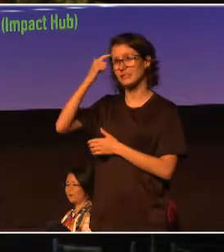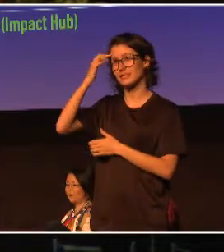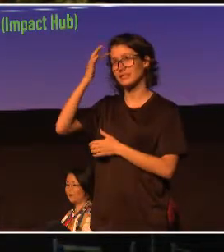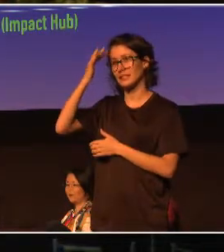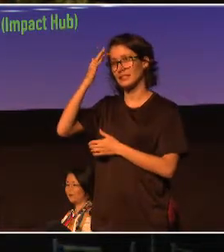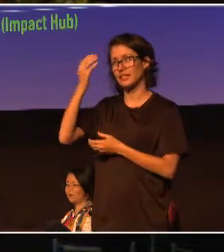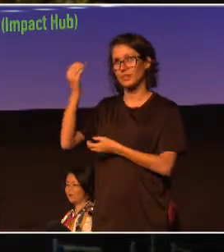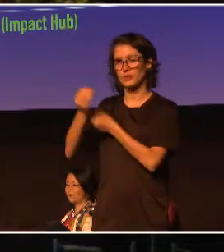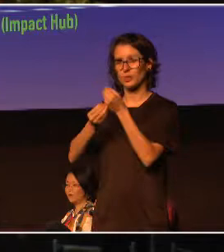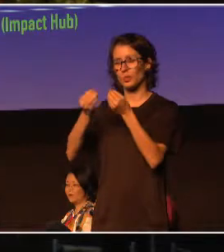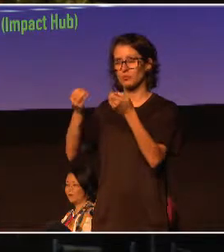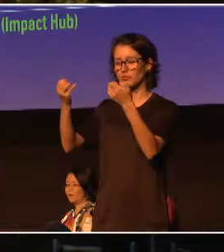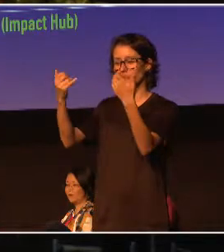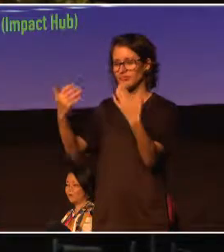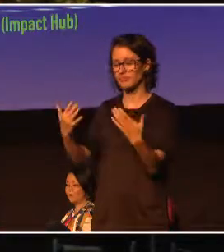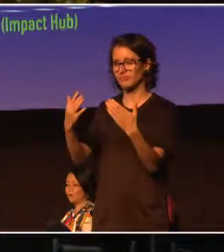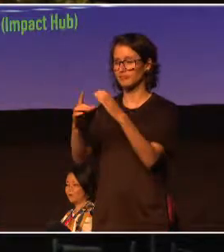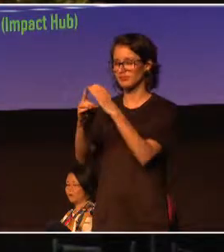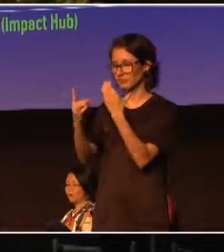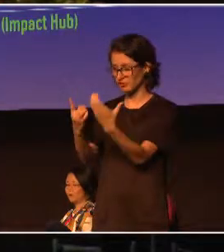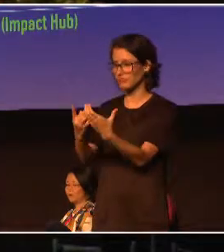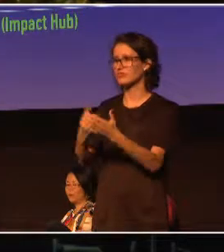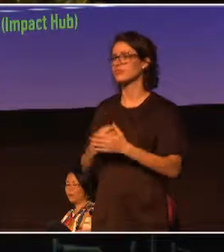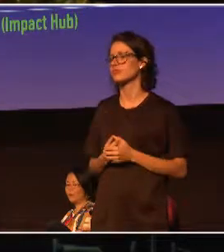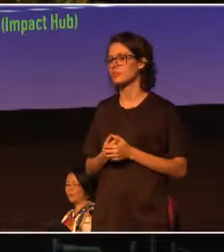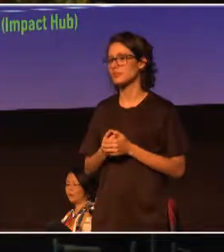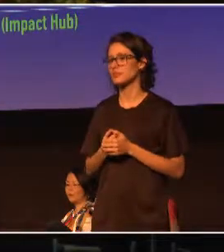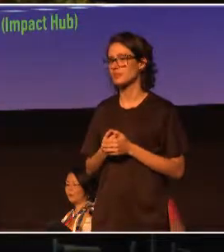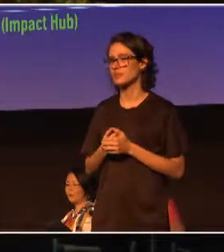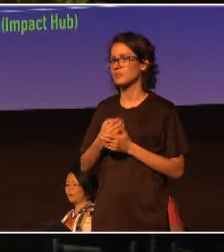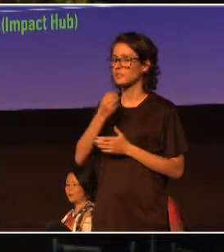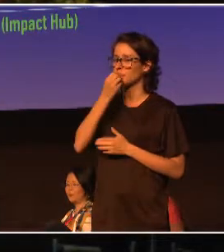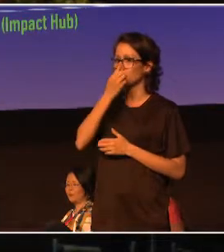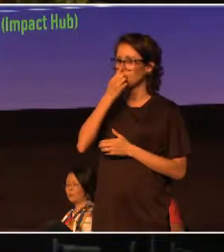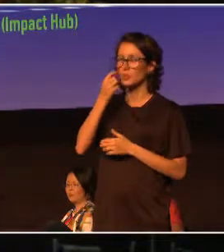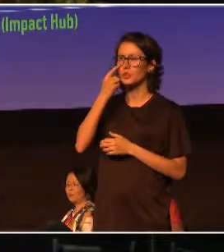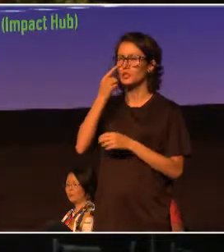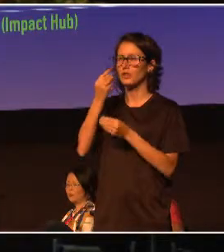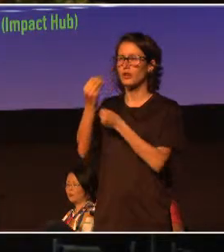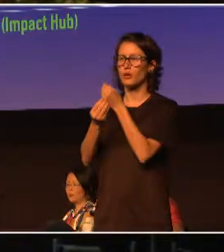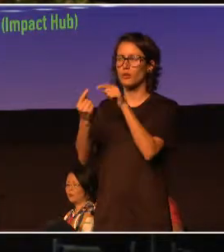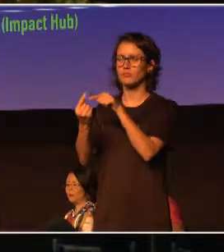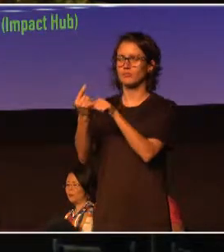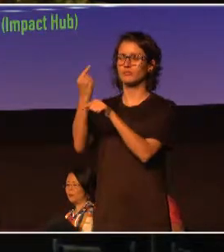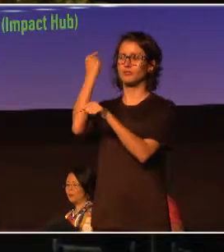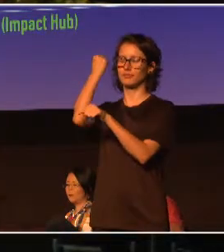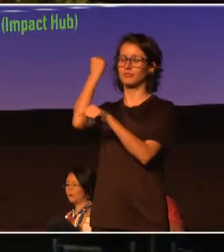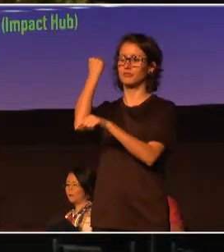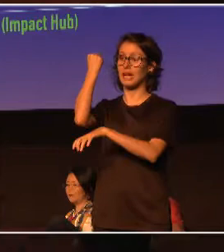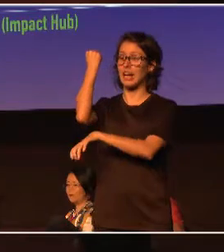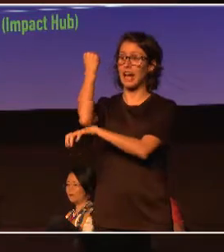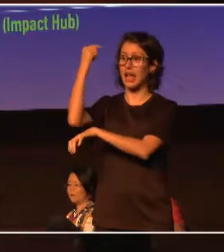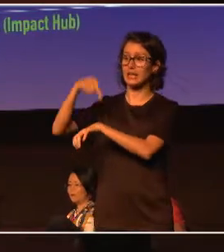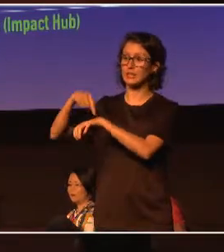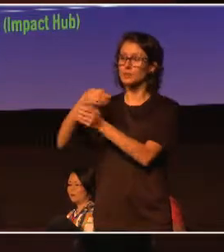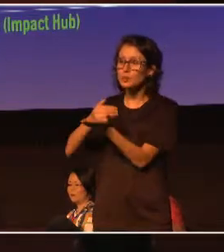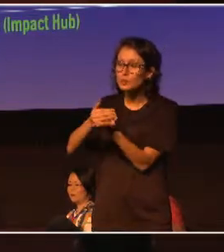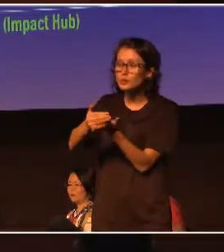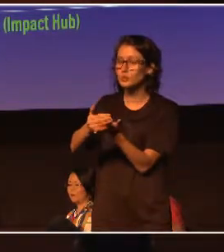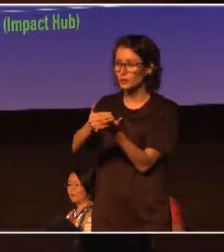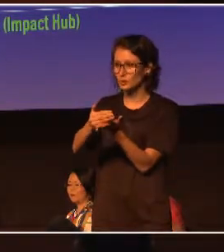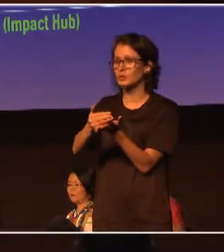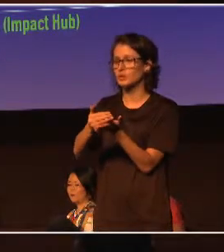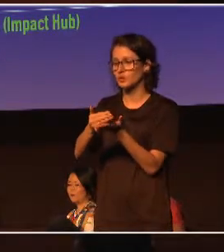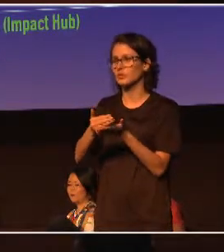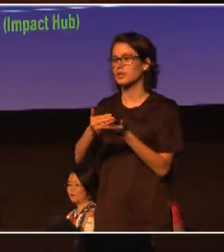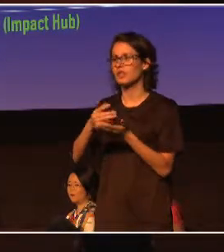de que foco dar. Eu acho que vale a pena voltar lá para a raiz. Assim, o Impact Hub hoje ele está